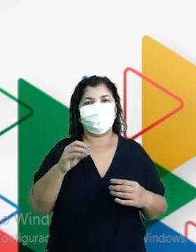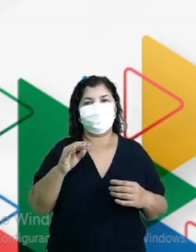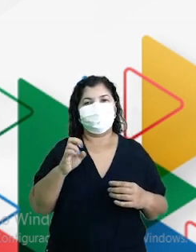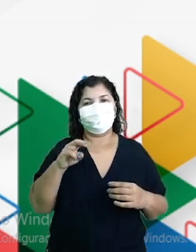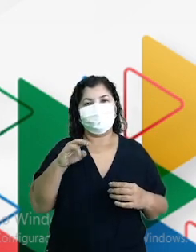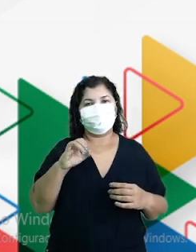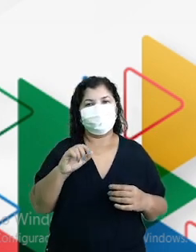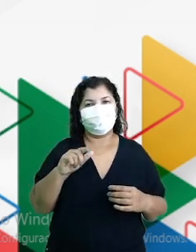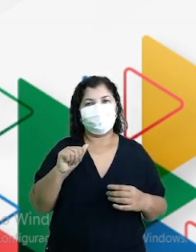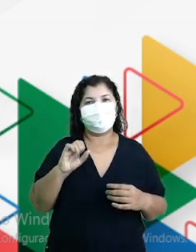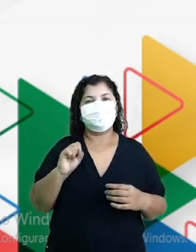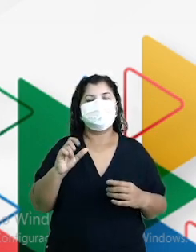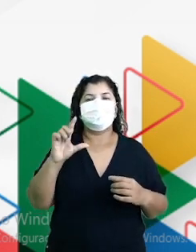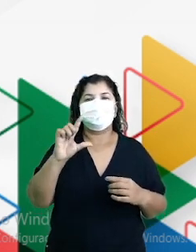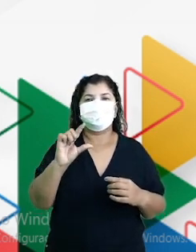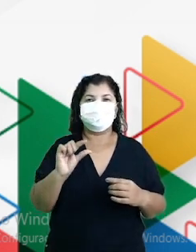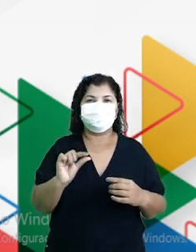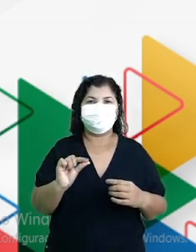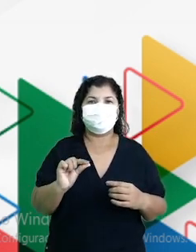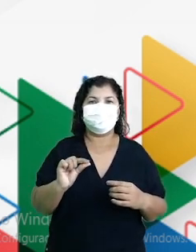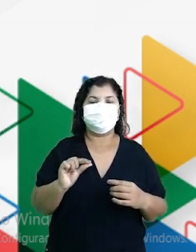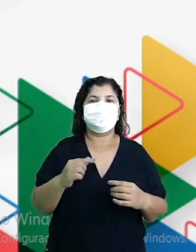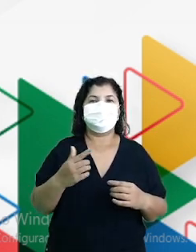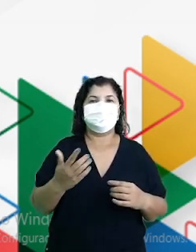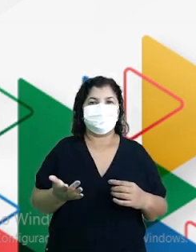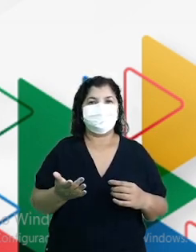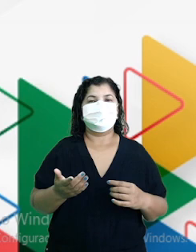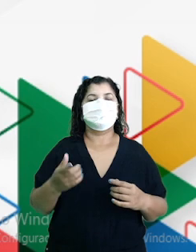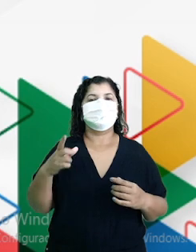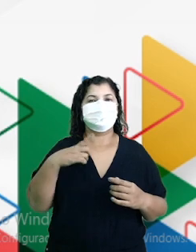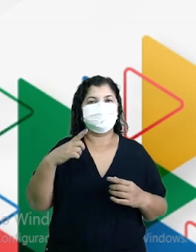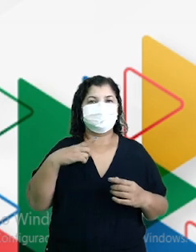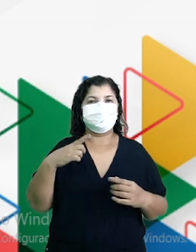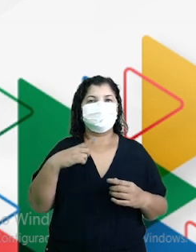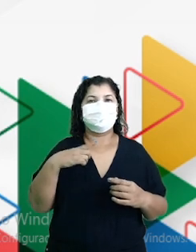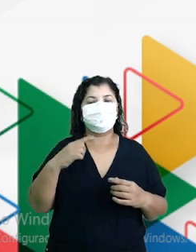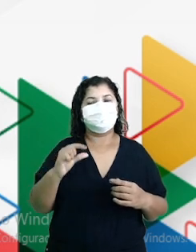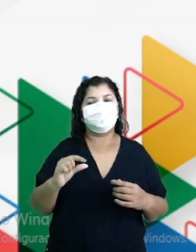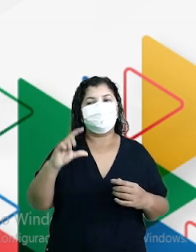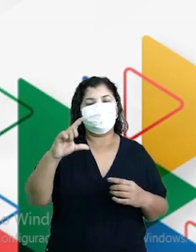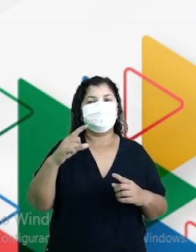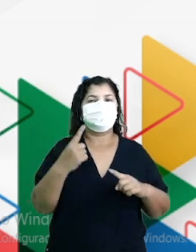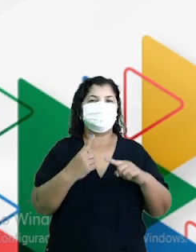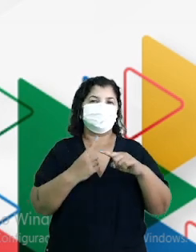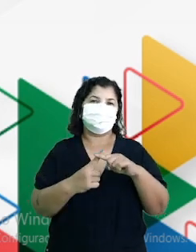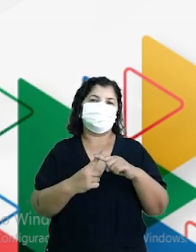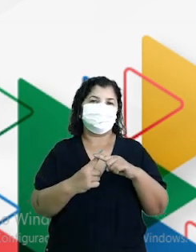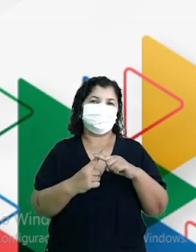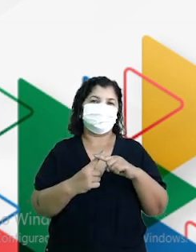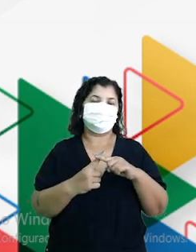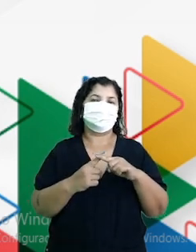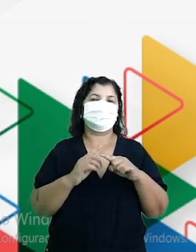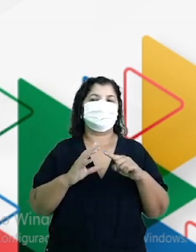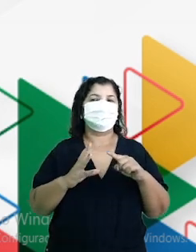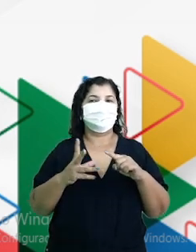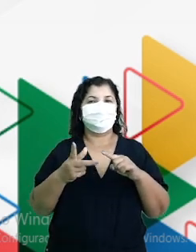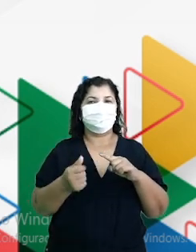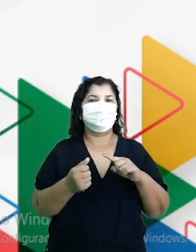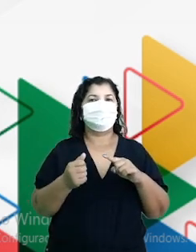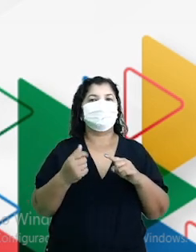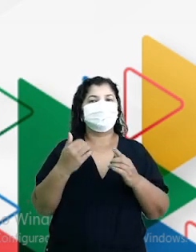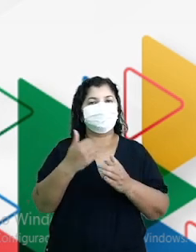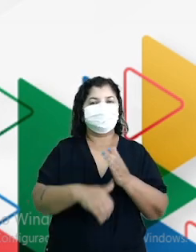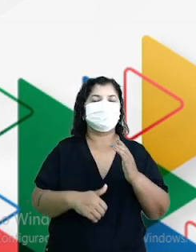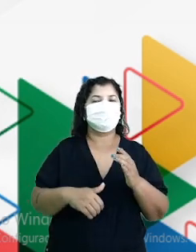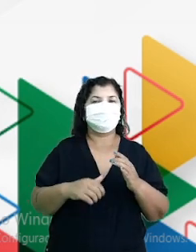redução. Sendo os potenciais de redução, a gente sempre pega o valor mais positivo, o maior valor de todos, e subtrai do